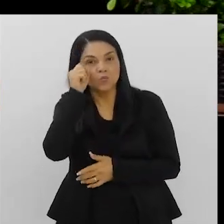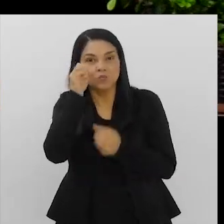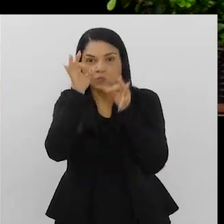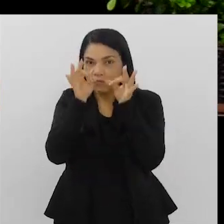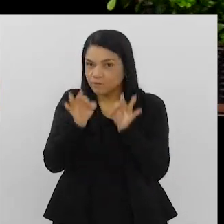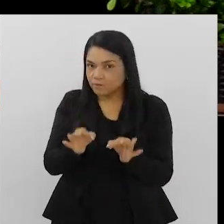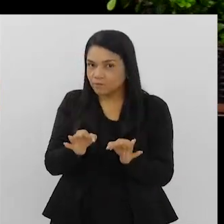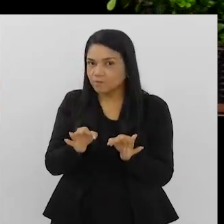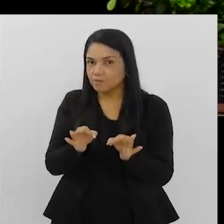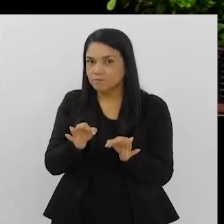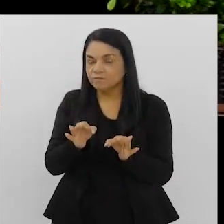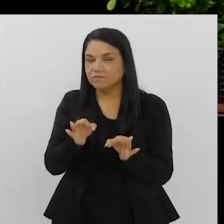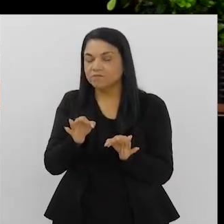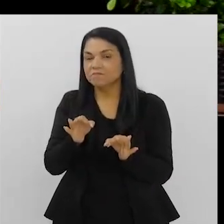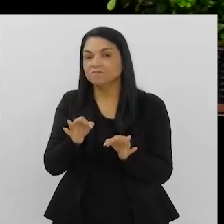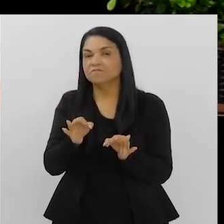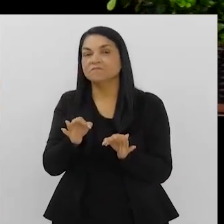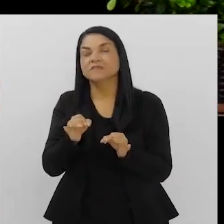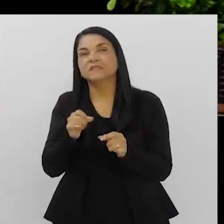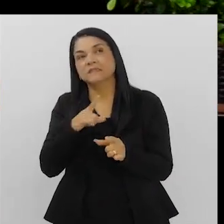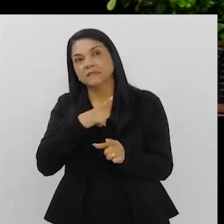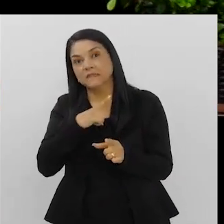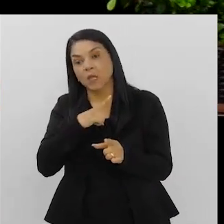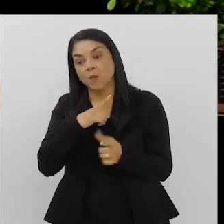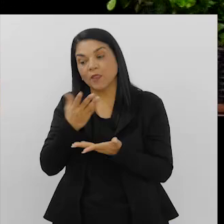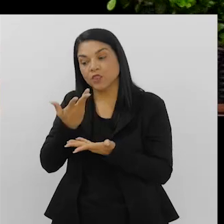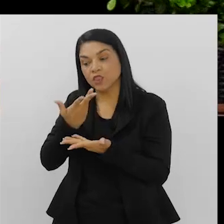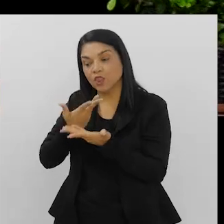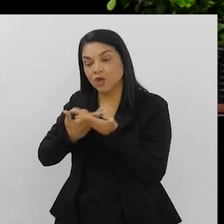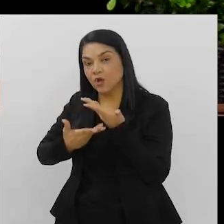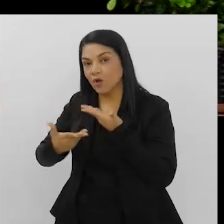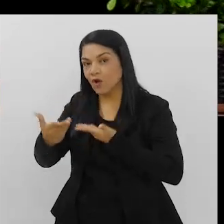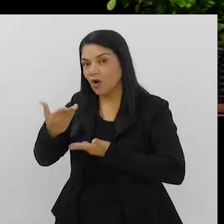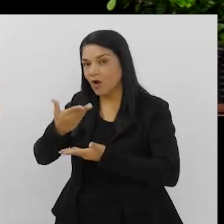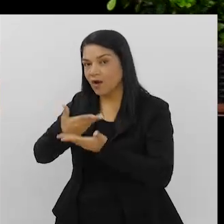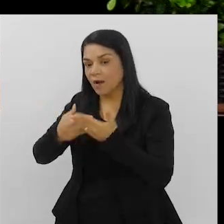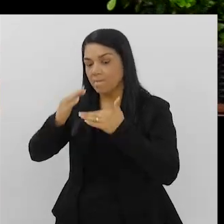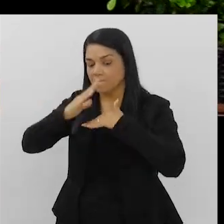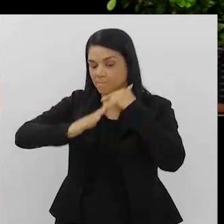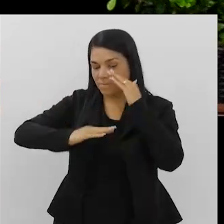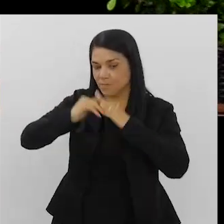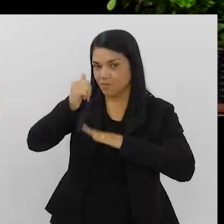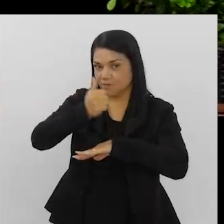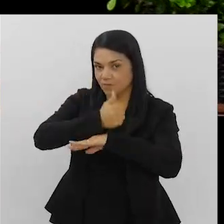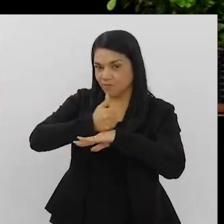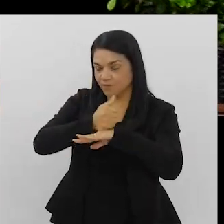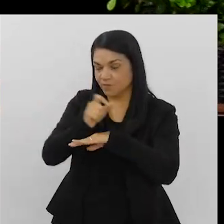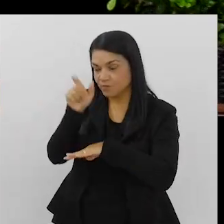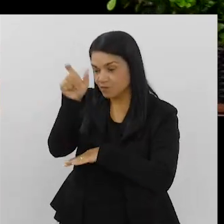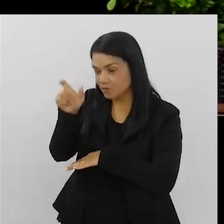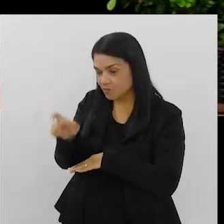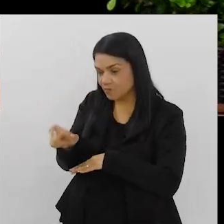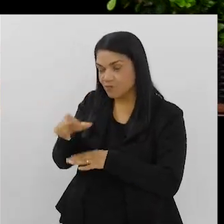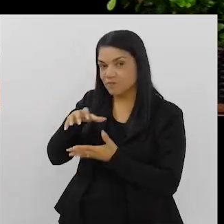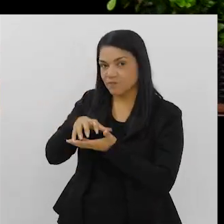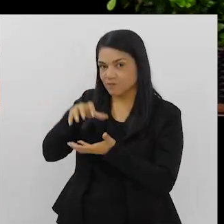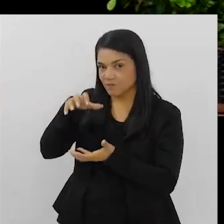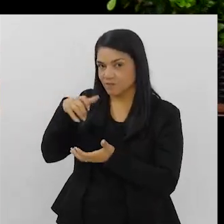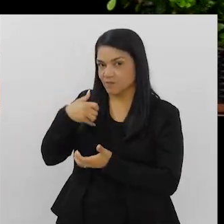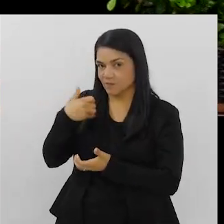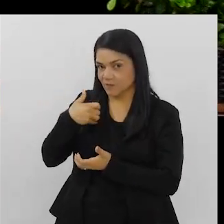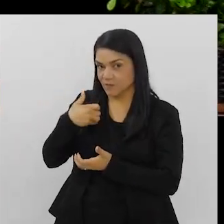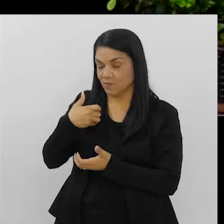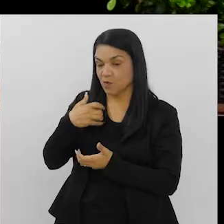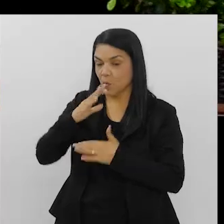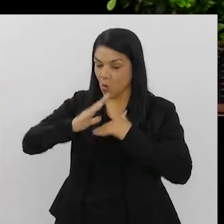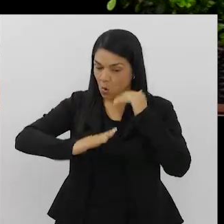também adequado. Então, como existe uma troca muito grande entre o profissional que está ali atendendo, né,